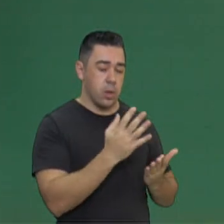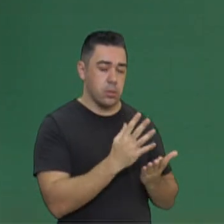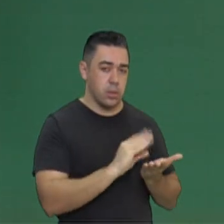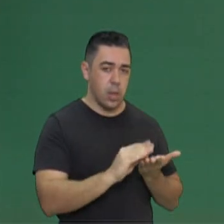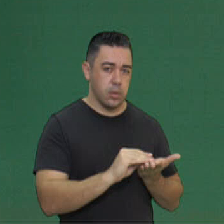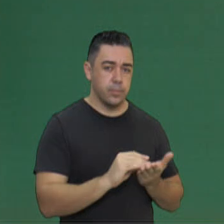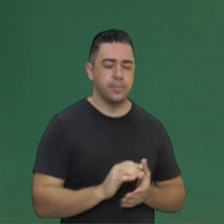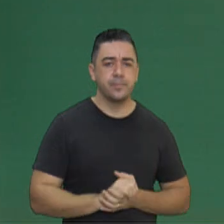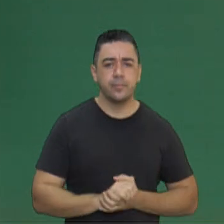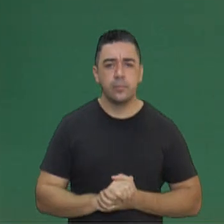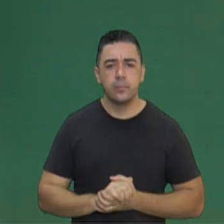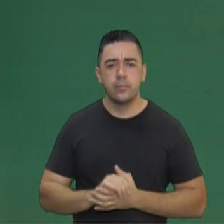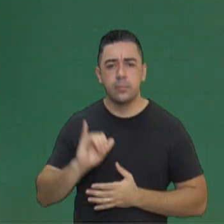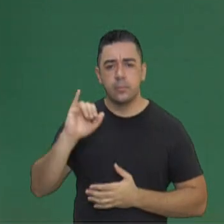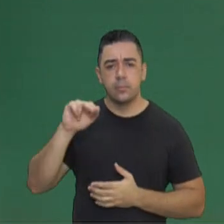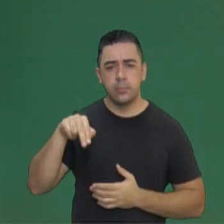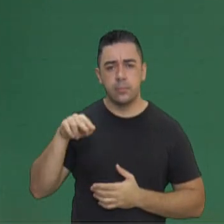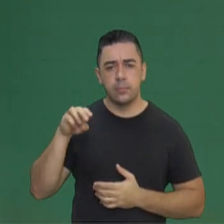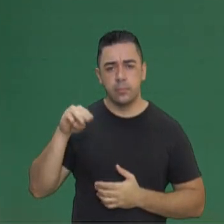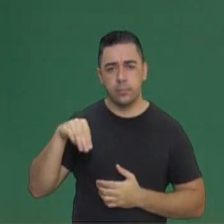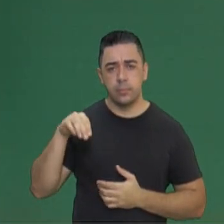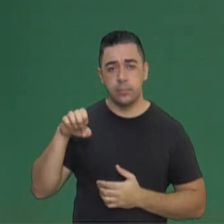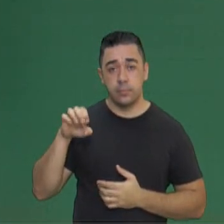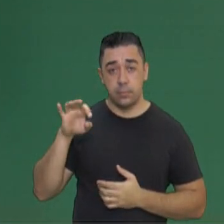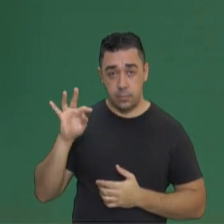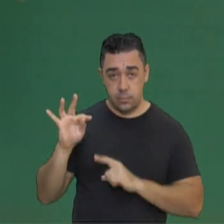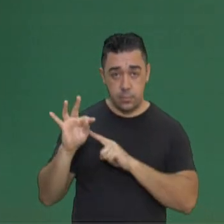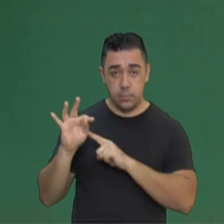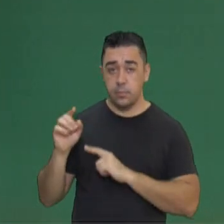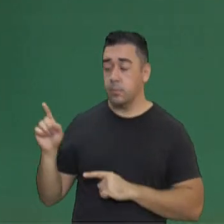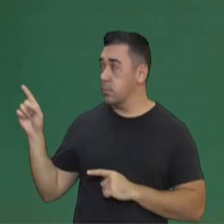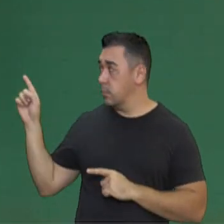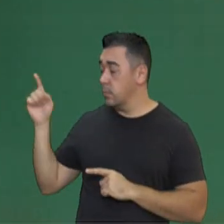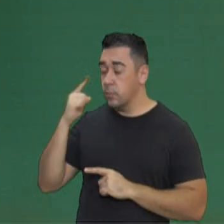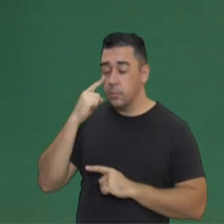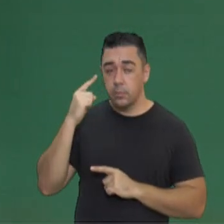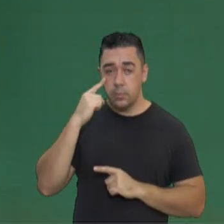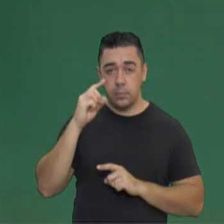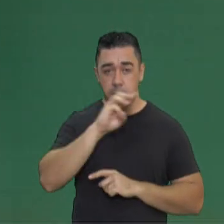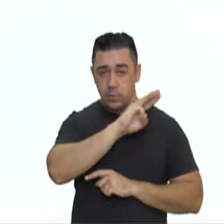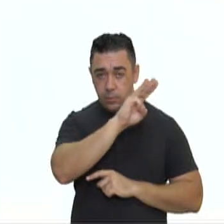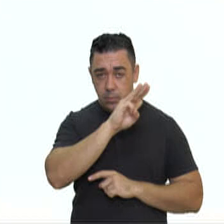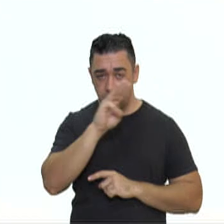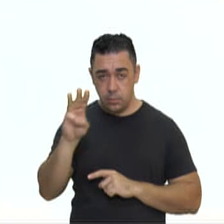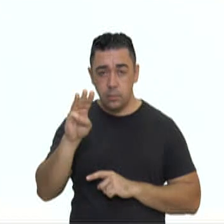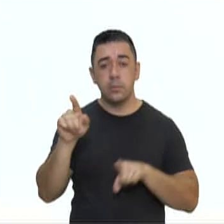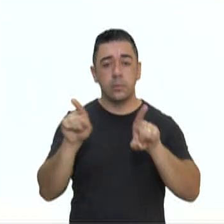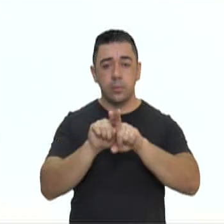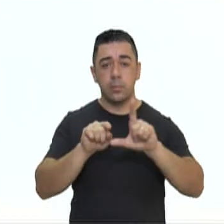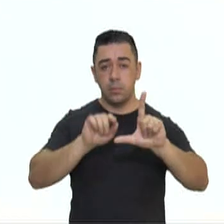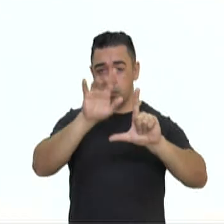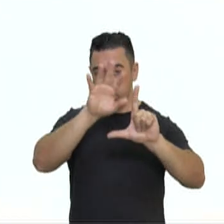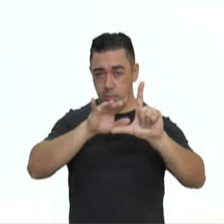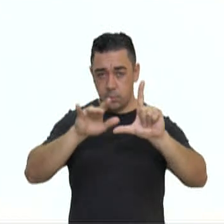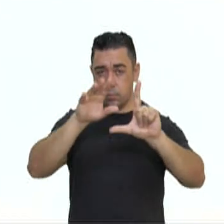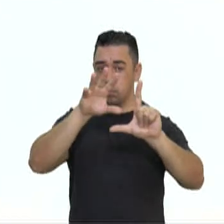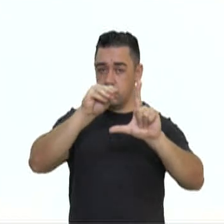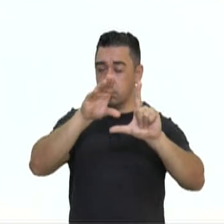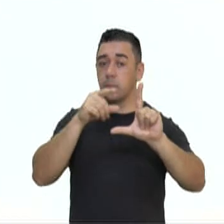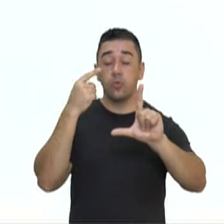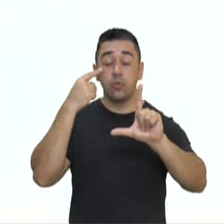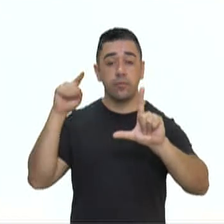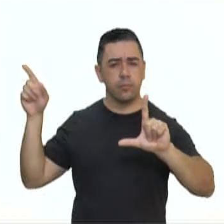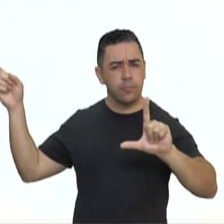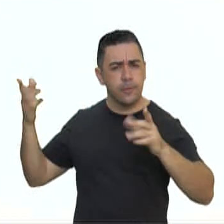Sobre o INMET, eu coloquei o link e um QR Code para você que tiver interesse em conhecer mais sobre